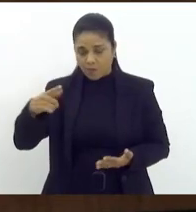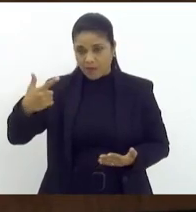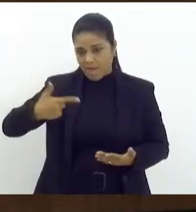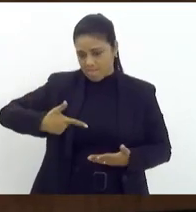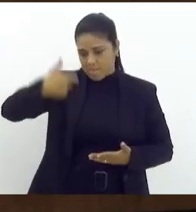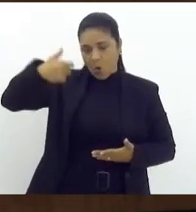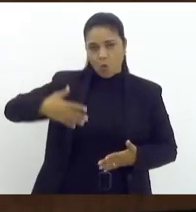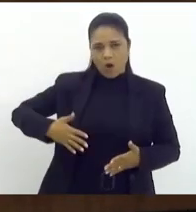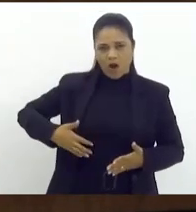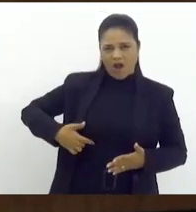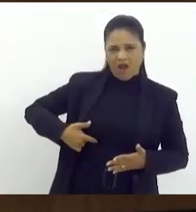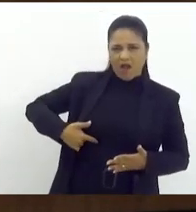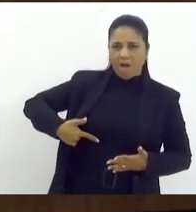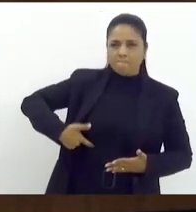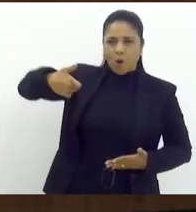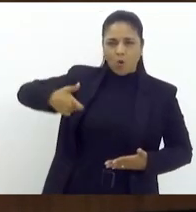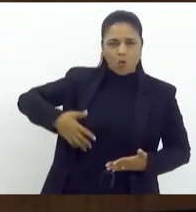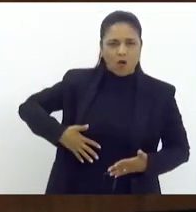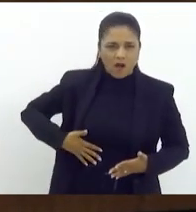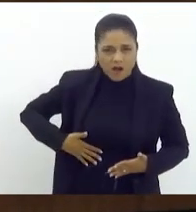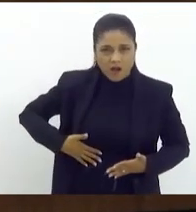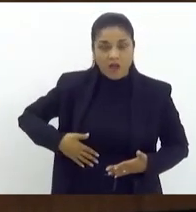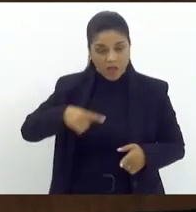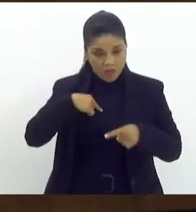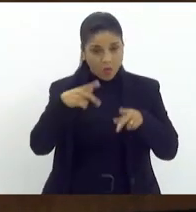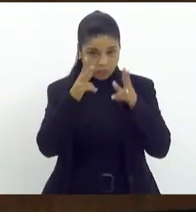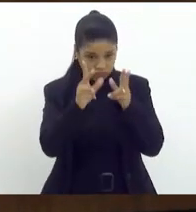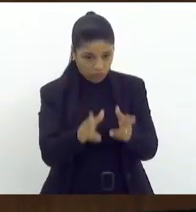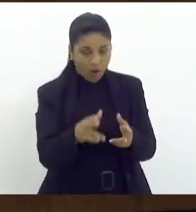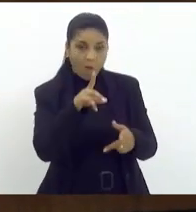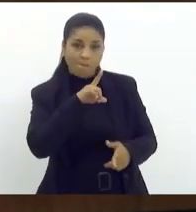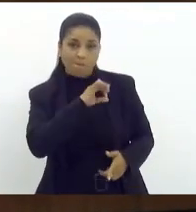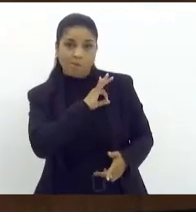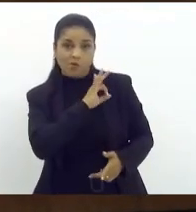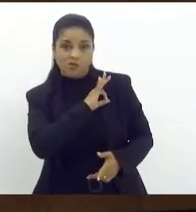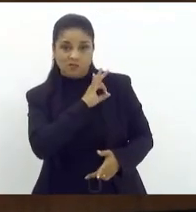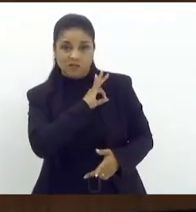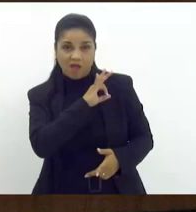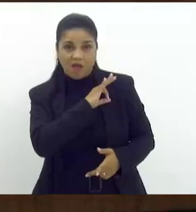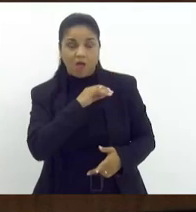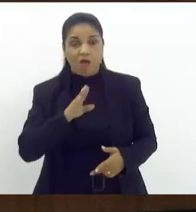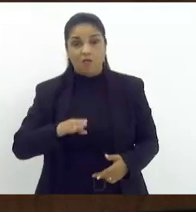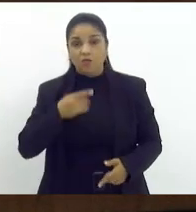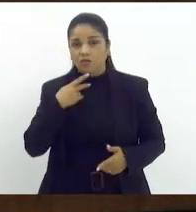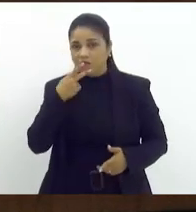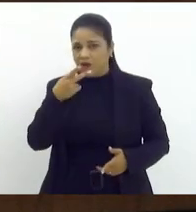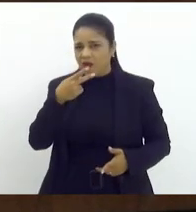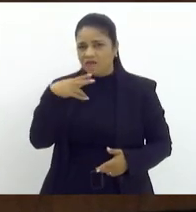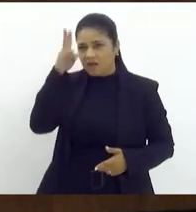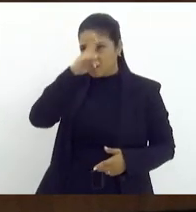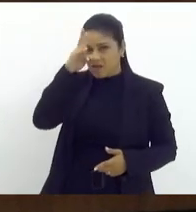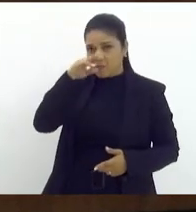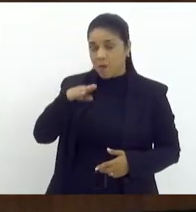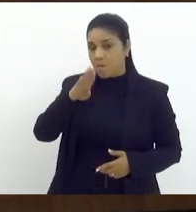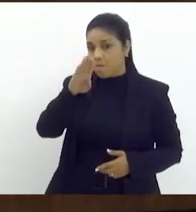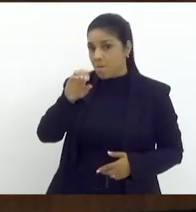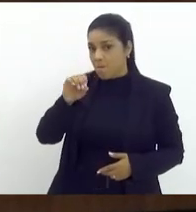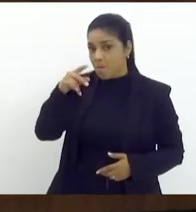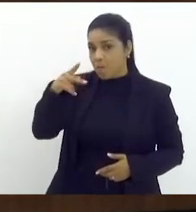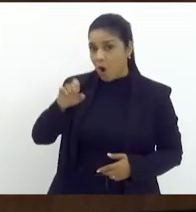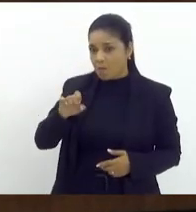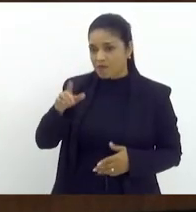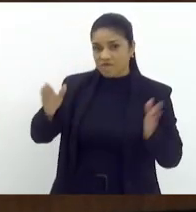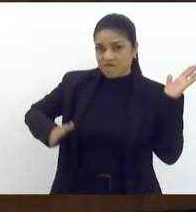policial Presidente eu me lembro quando falava assim o BOPE tá aí vagabundo corria